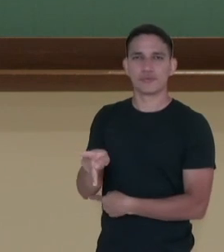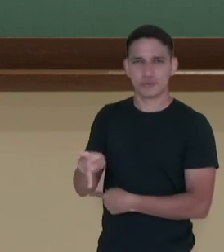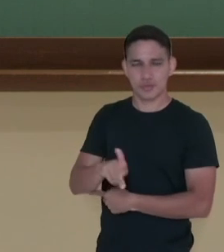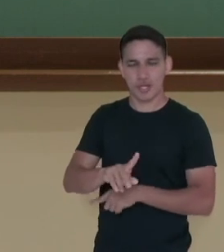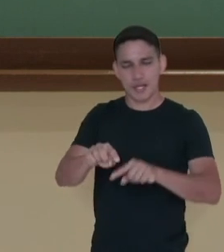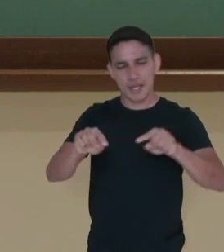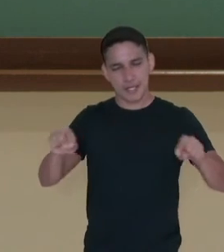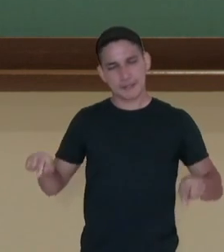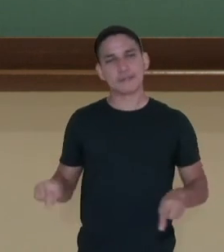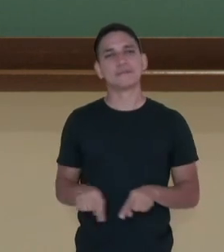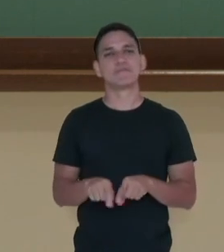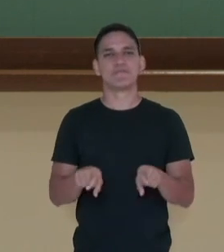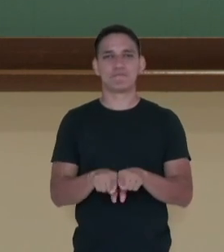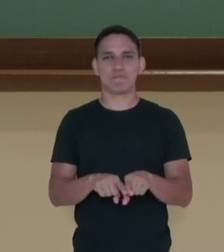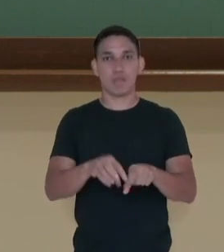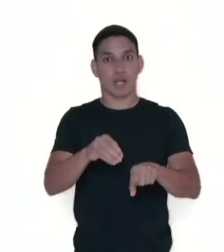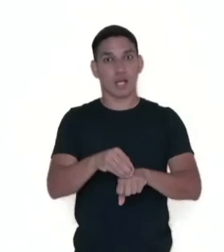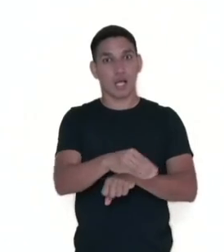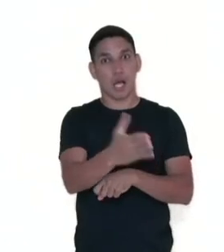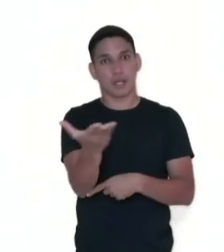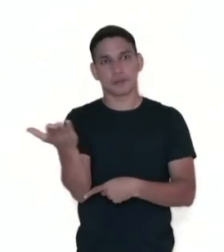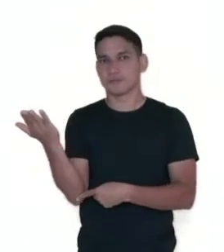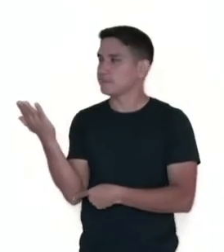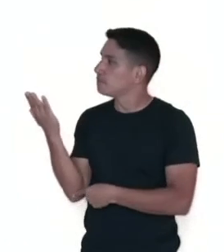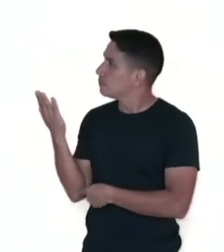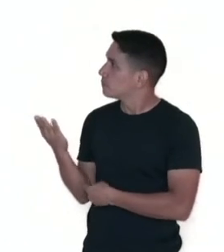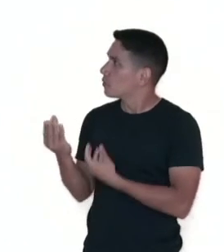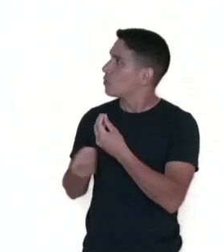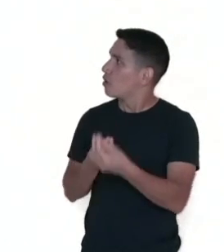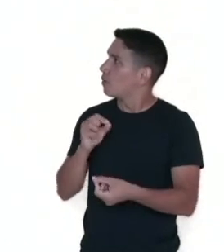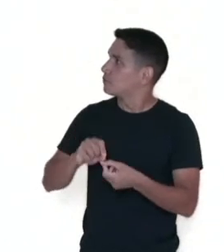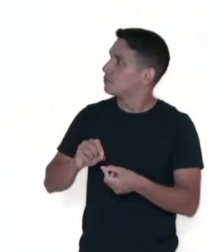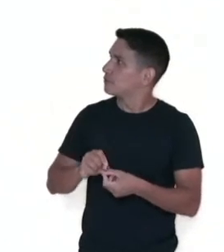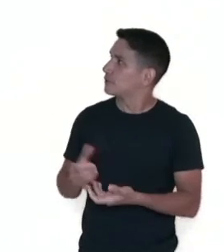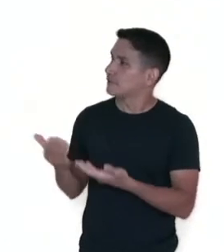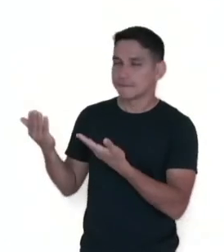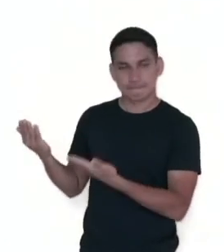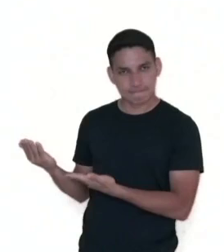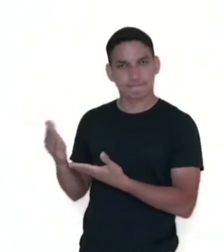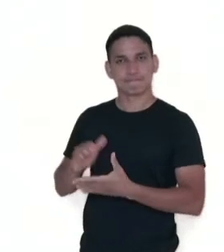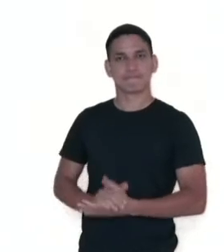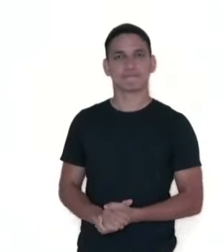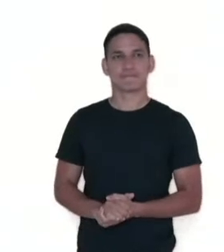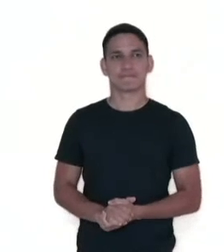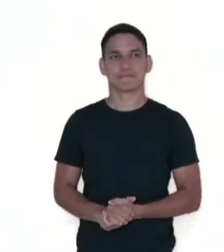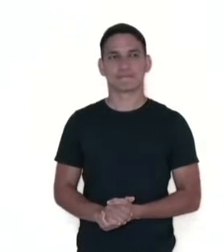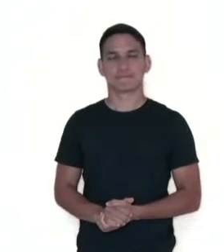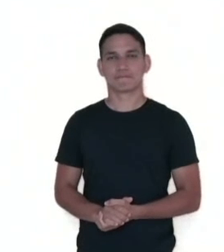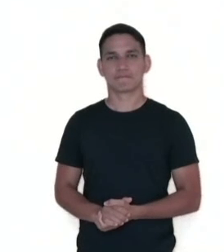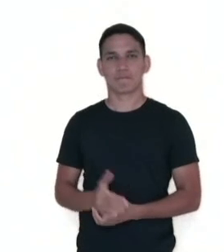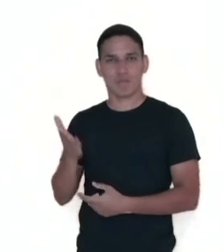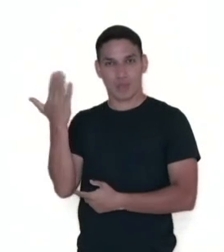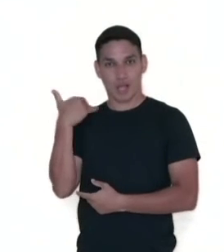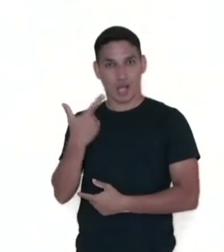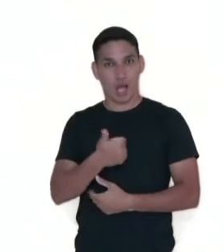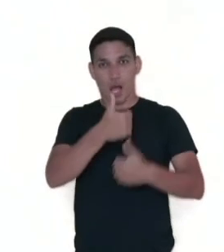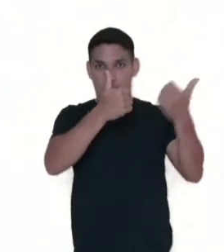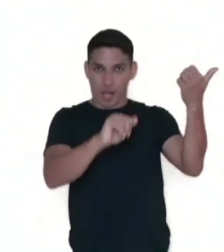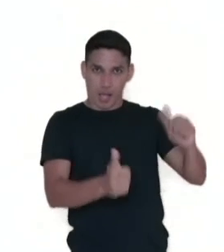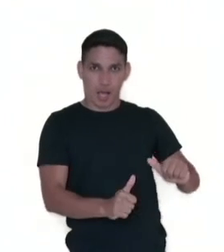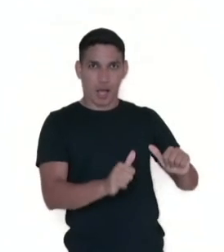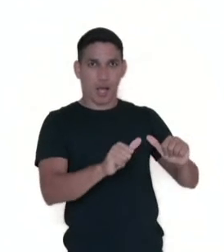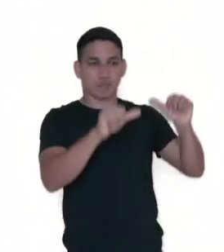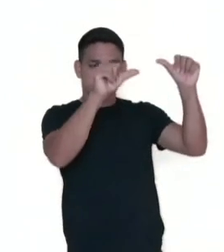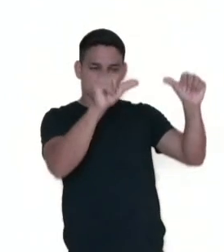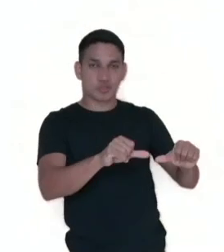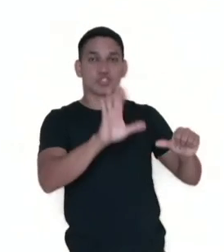também, tá? Sugestões aqui, ó, de produção. Então, aquele, né, folheto que já